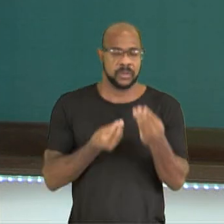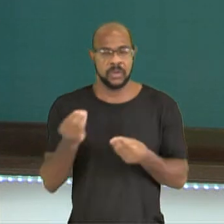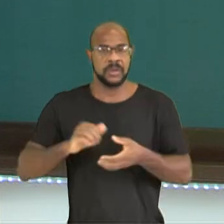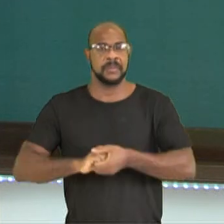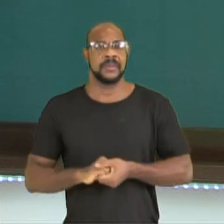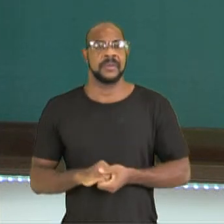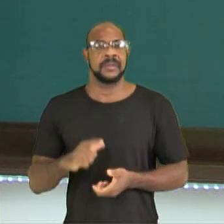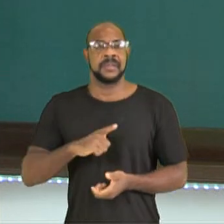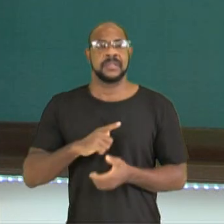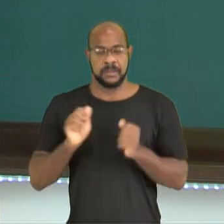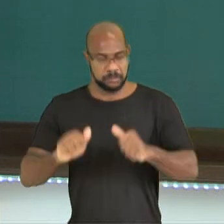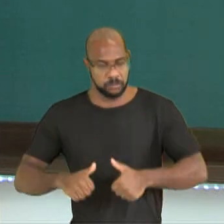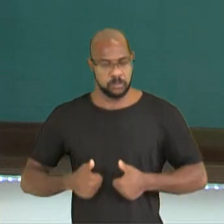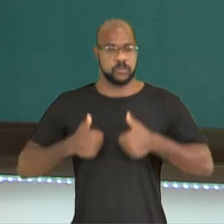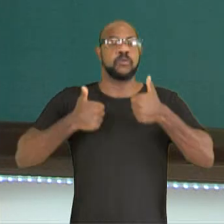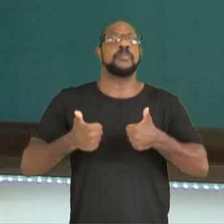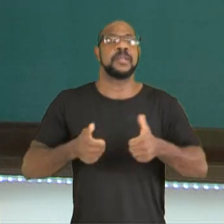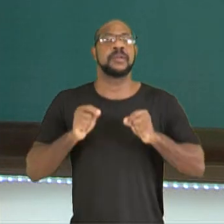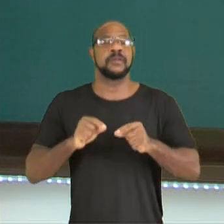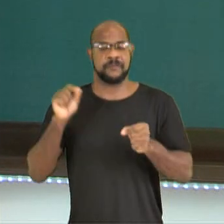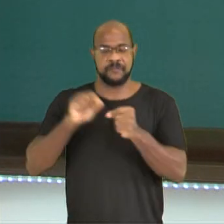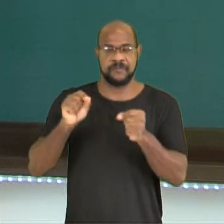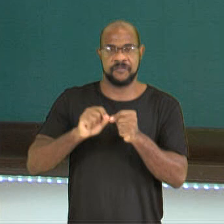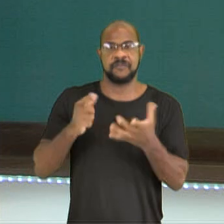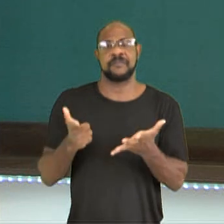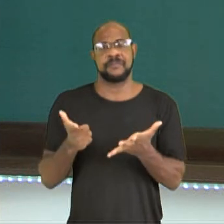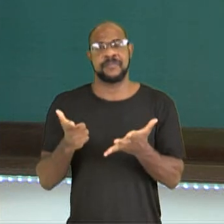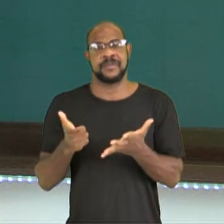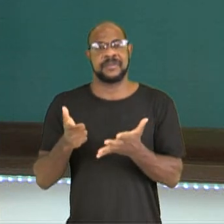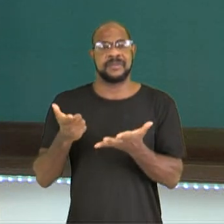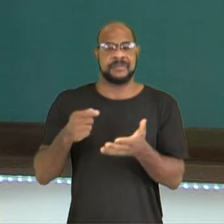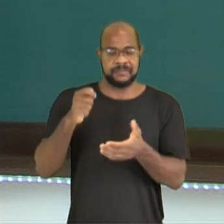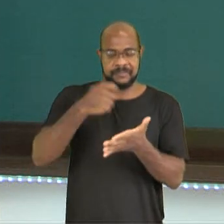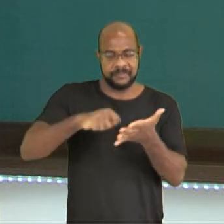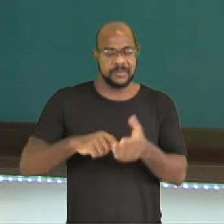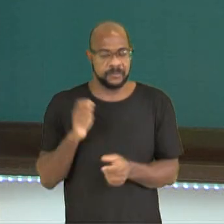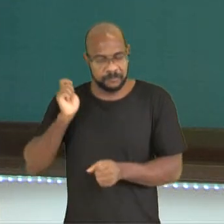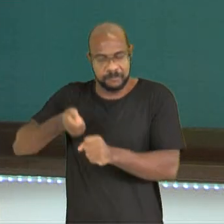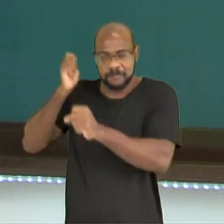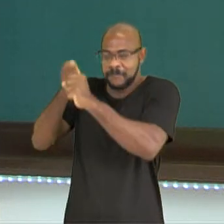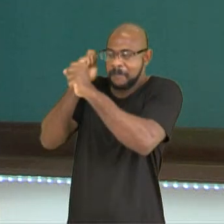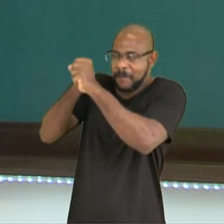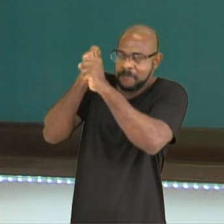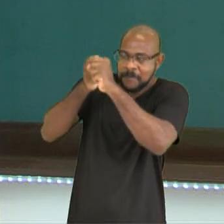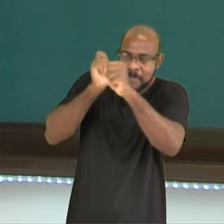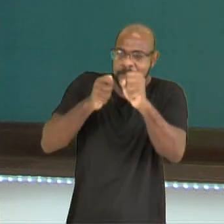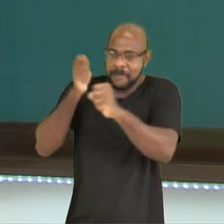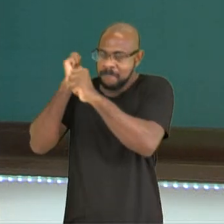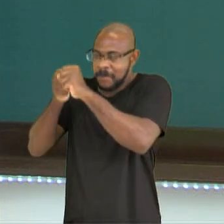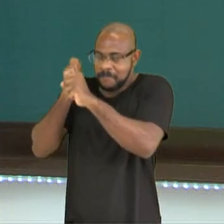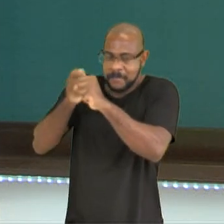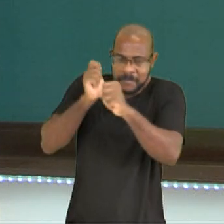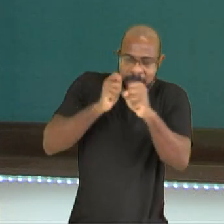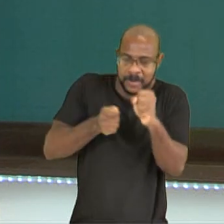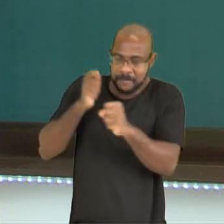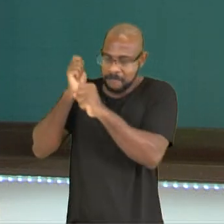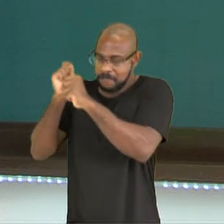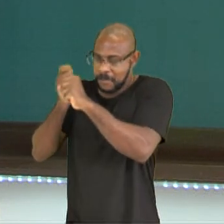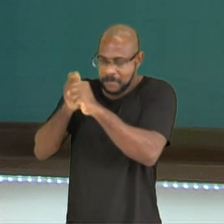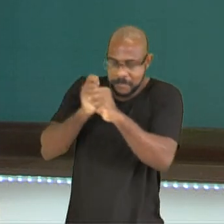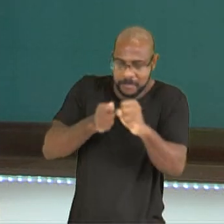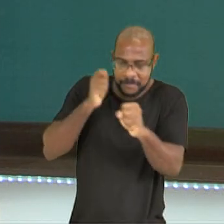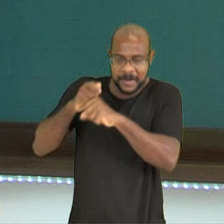uma superação e uma realização do nosso protagonista. Com o martelo e cinzel começou a escrever nas pedras, e o